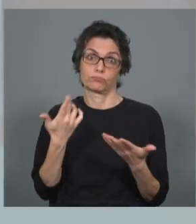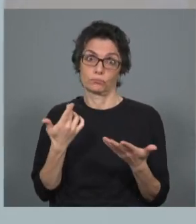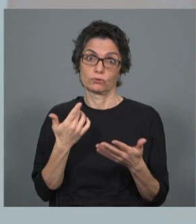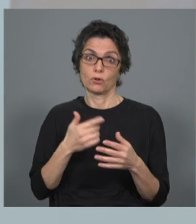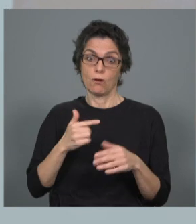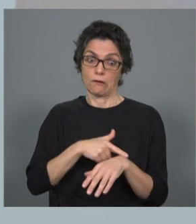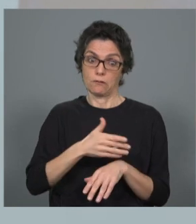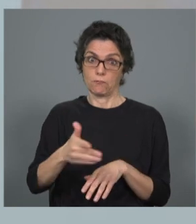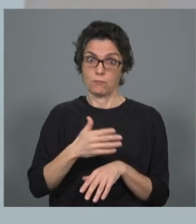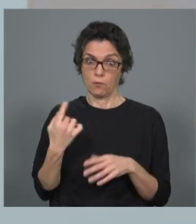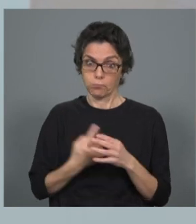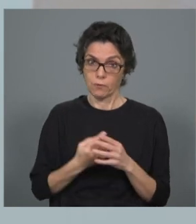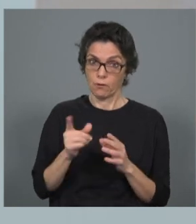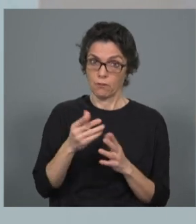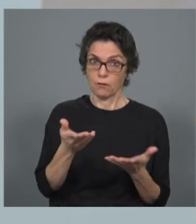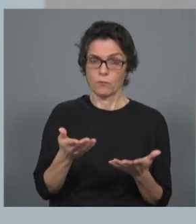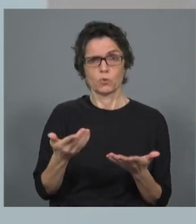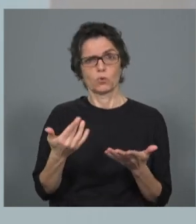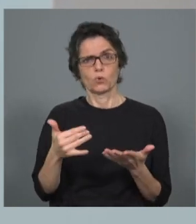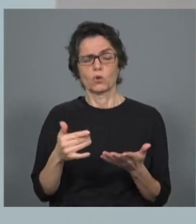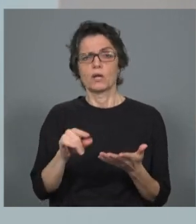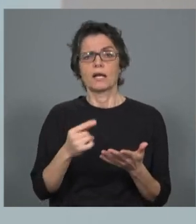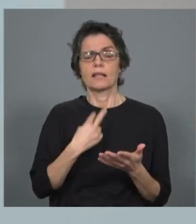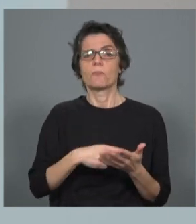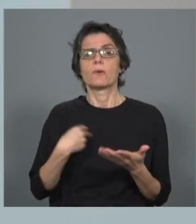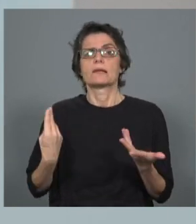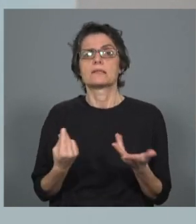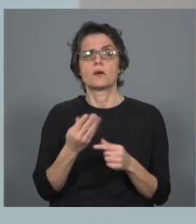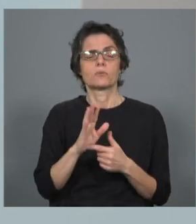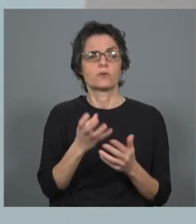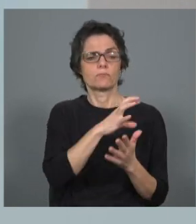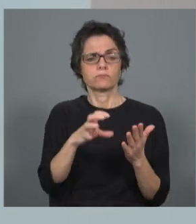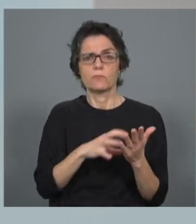chave cristã, os livros trazem-nos imagens, trazem-nos